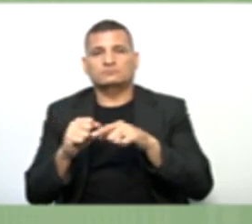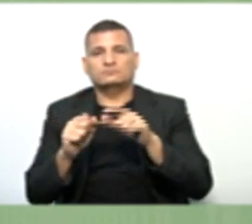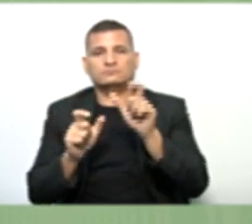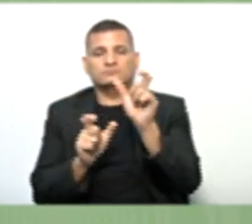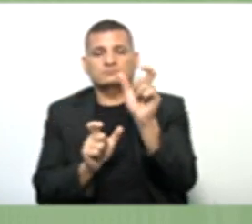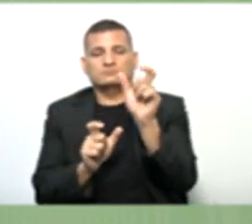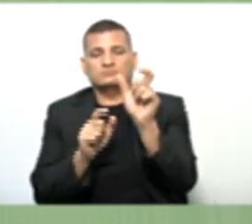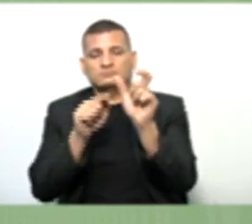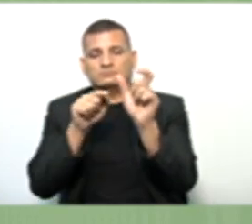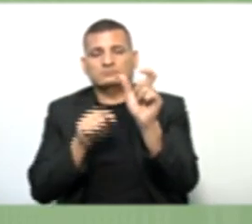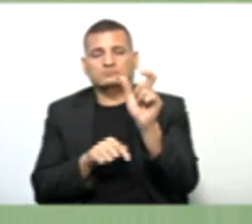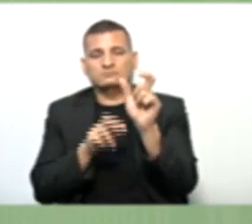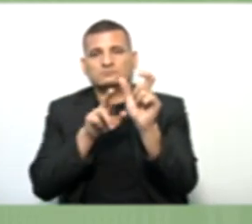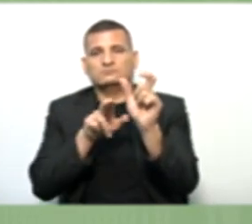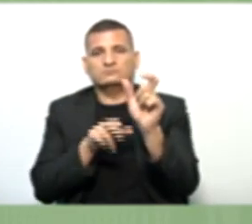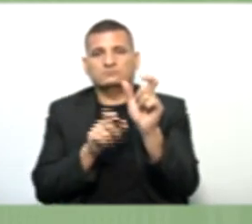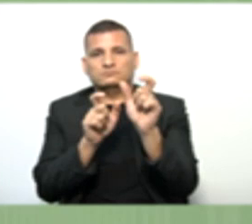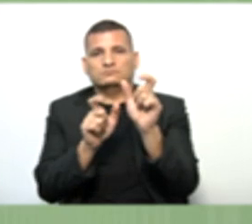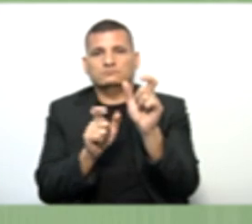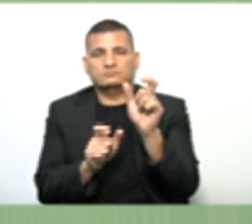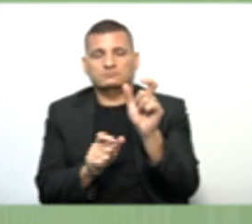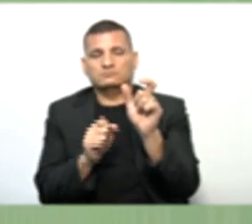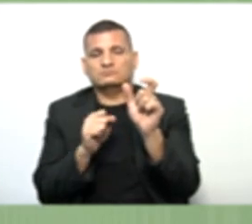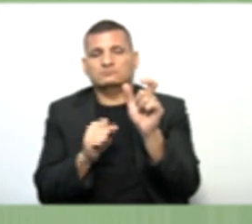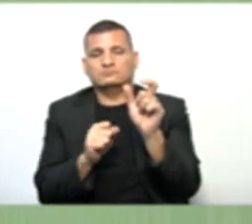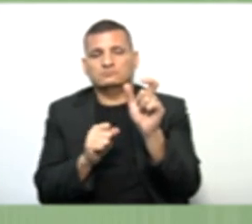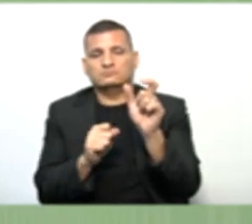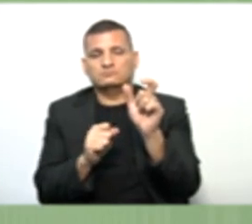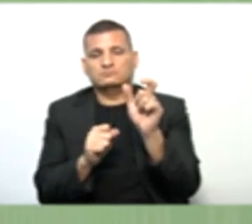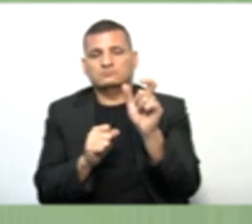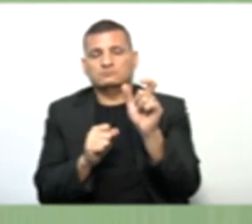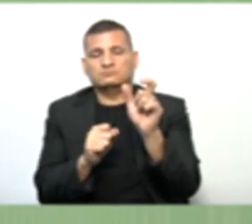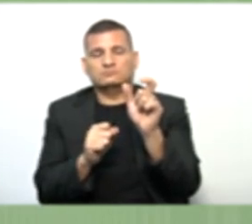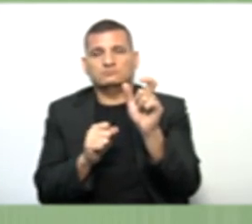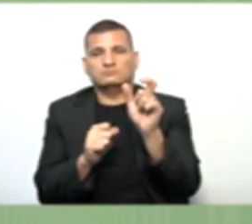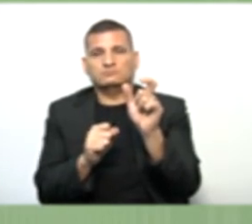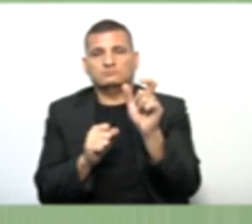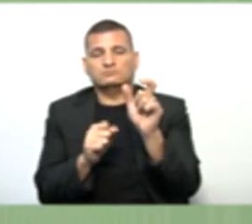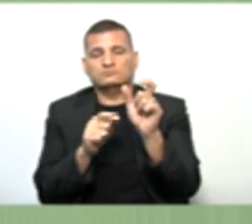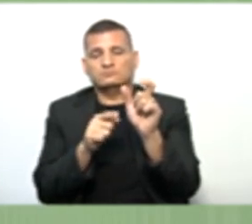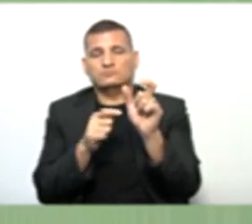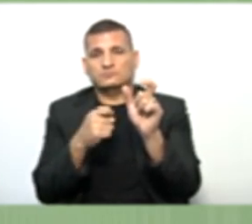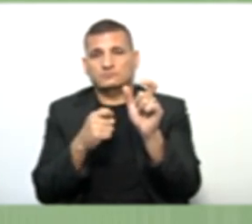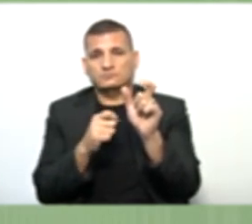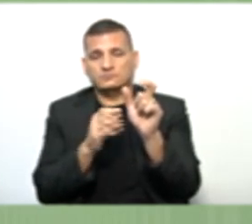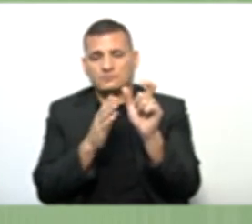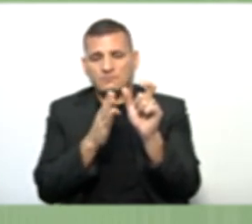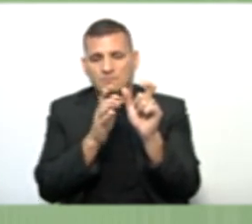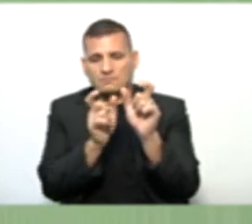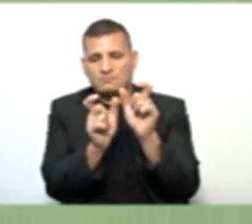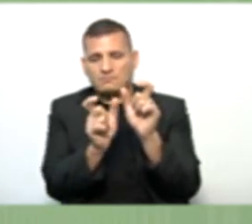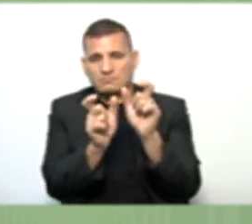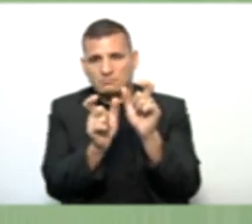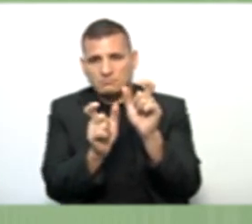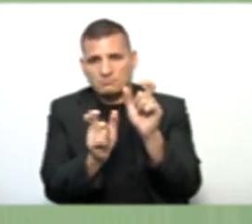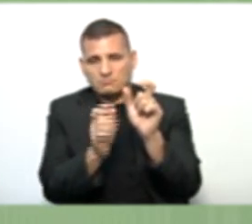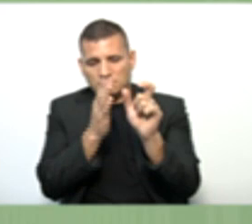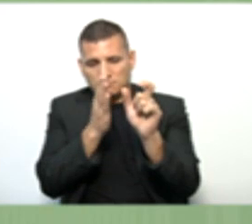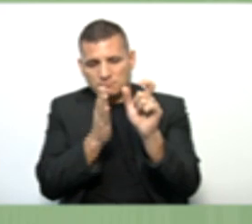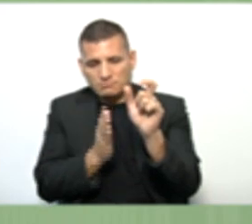eu só coloquei um, mas podem ser vários. Desde que eles comecem na mesma linha de indentação,